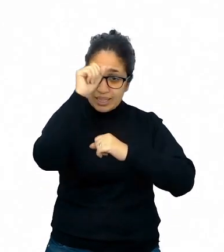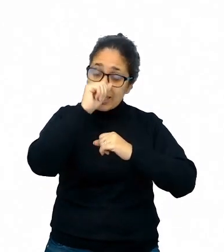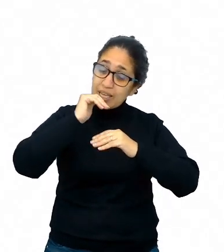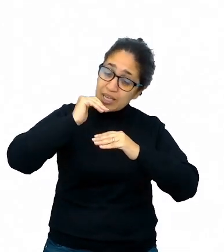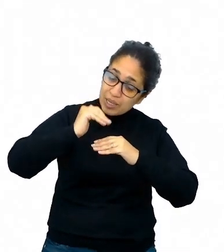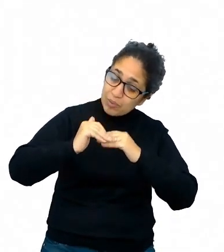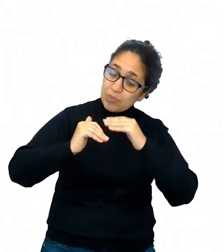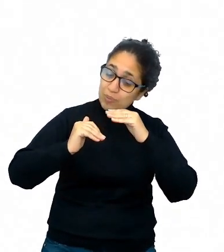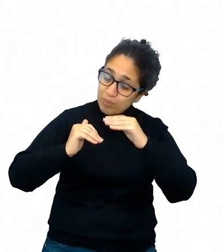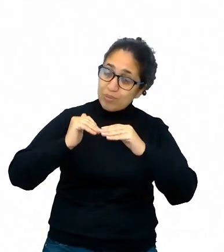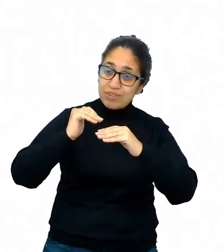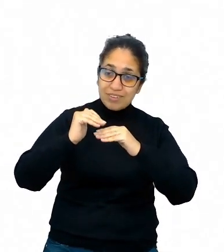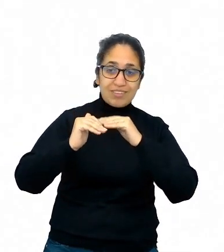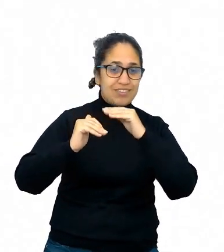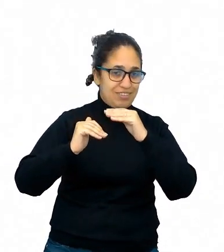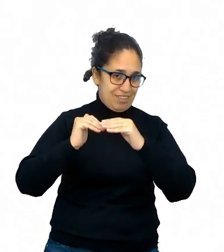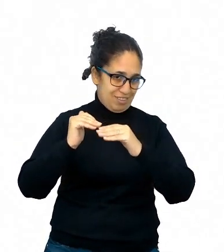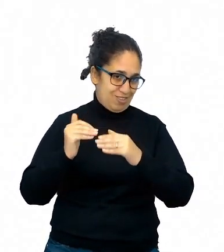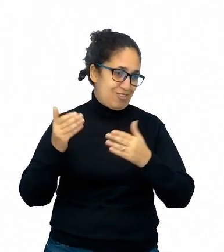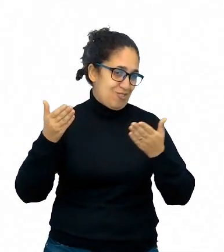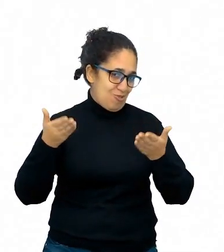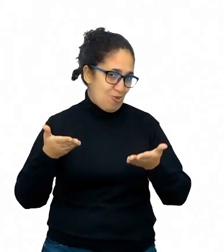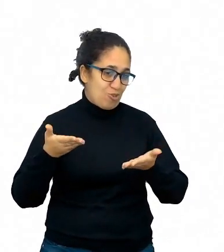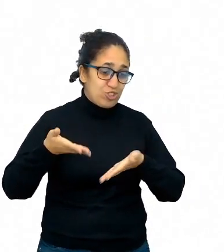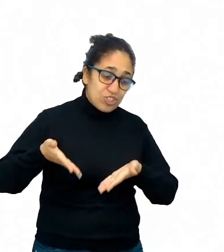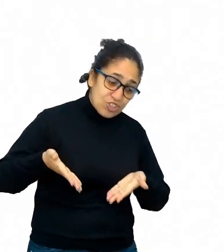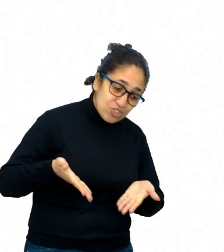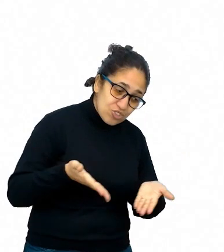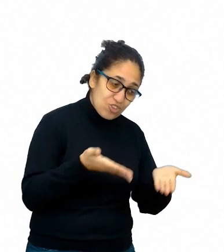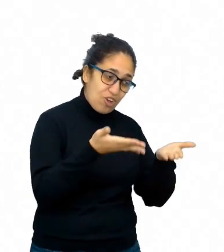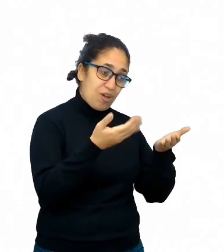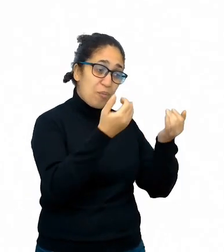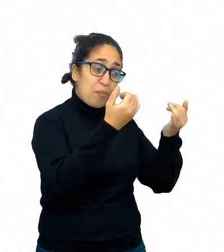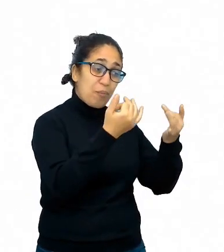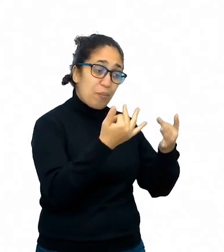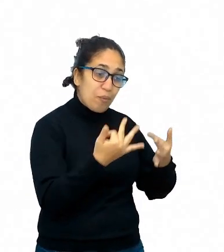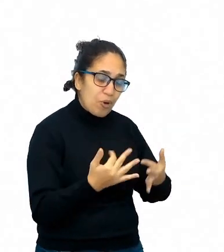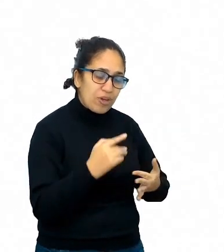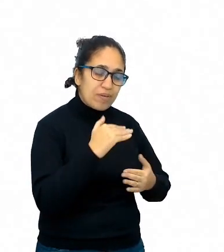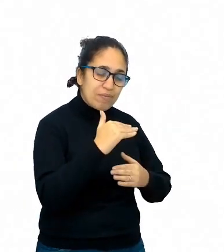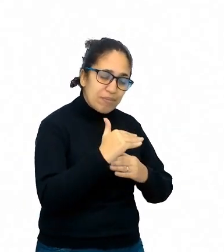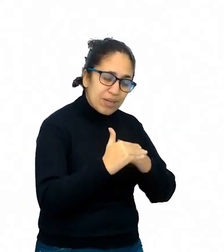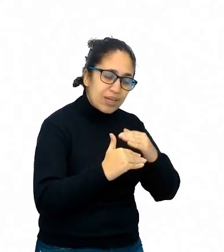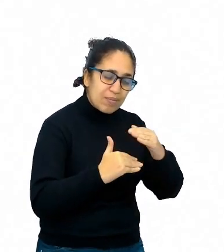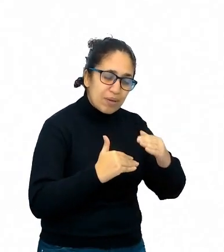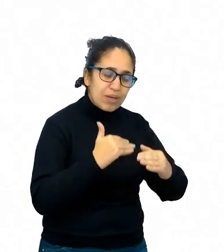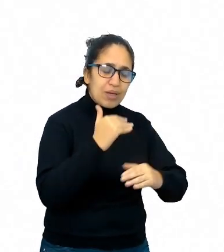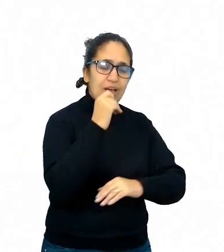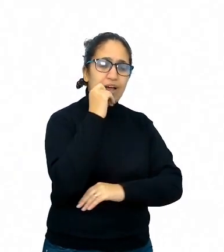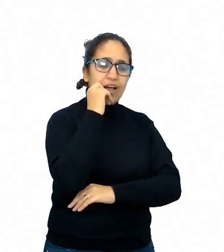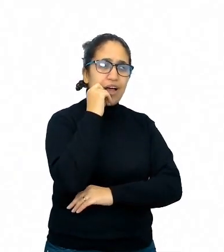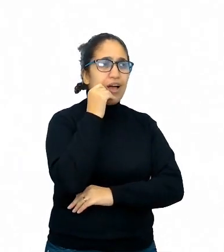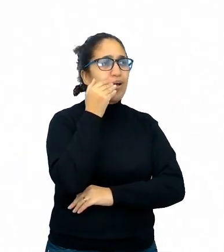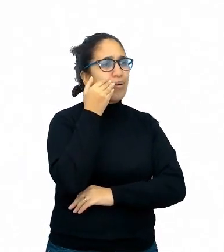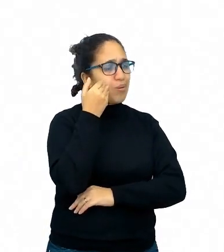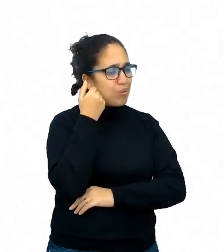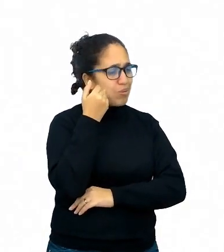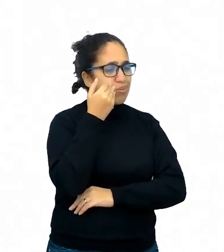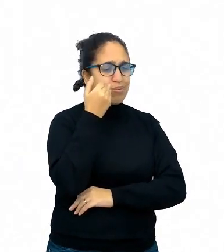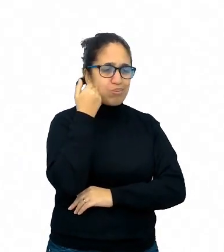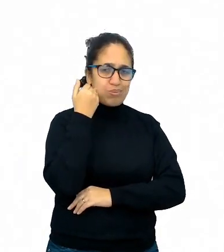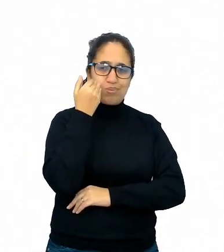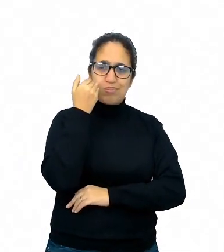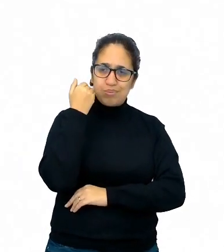Hoje a gente oferece algo e aí conforme, né, vai passando o tempo, o estudante